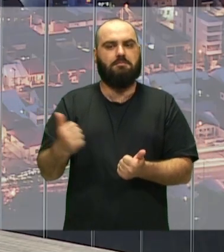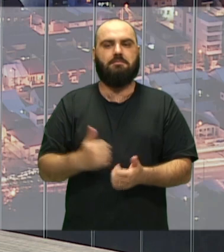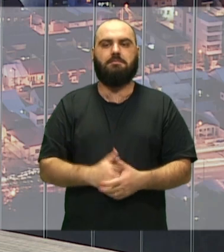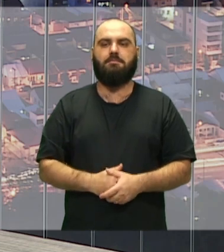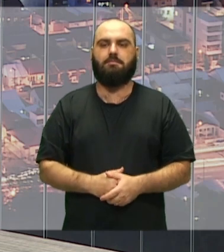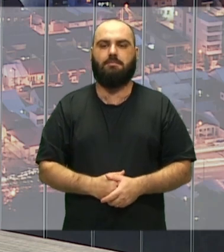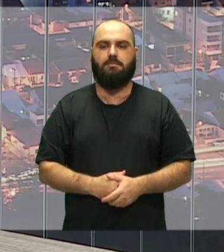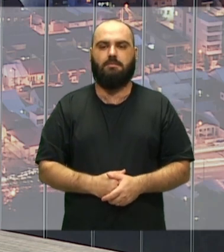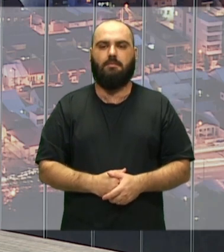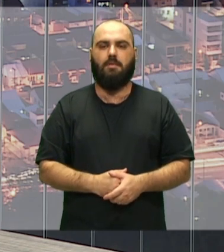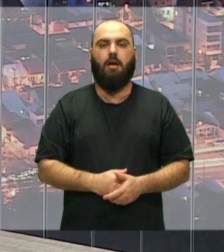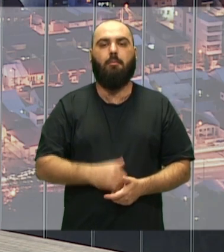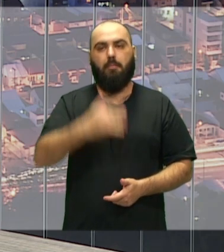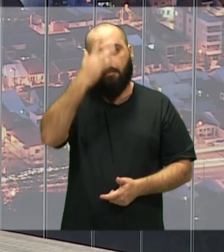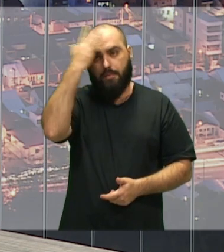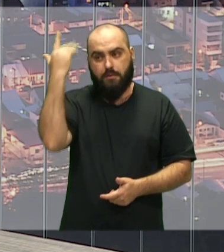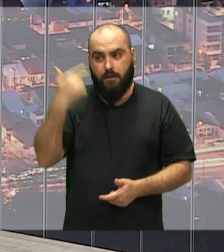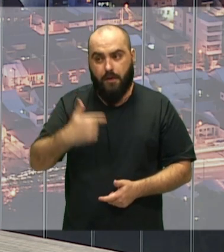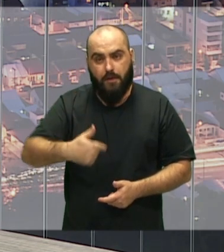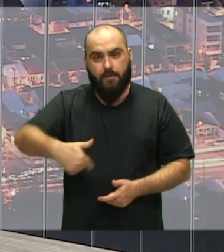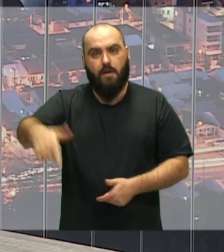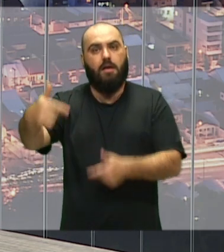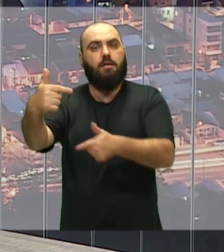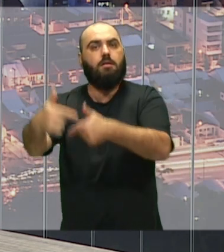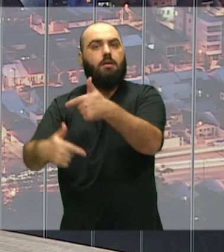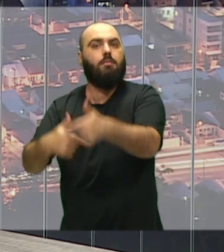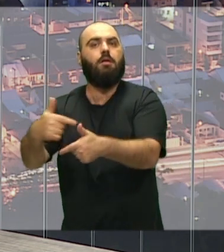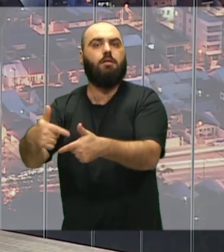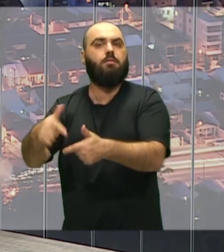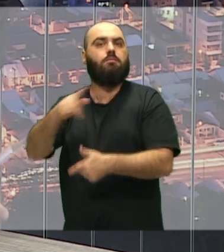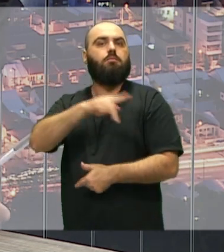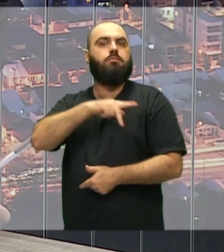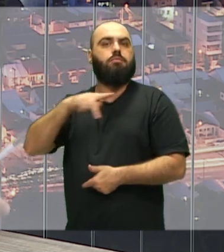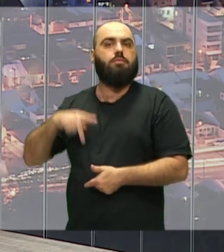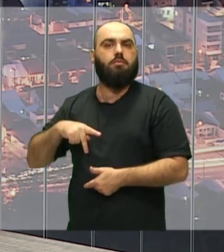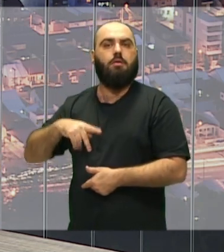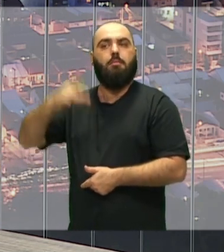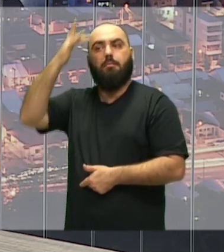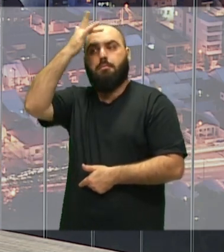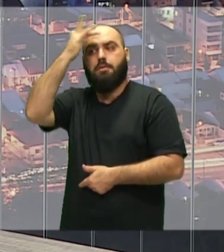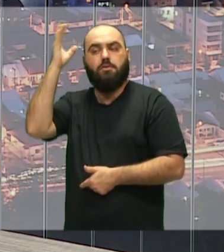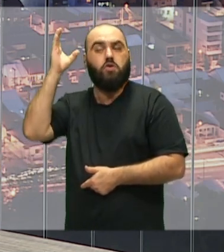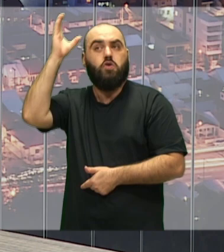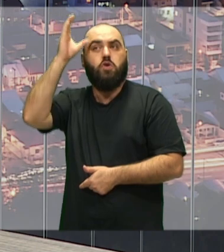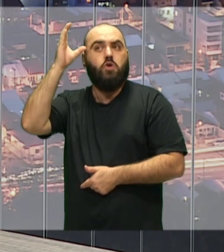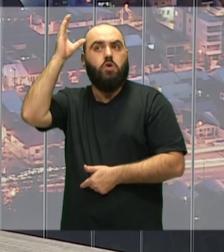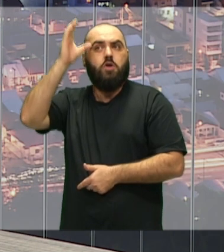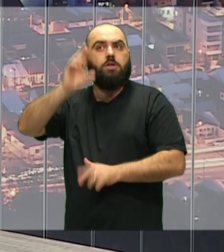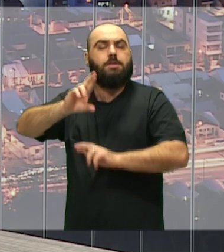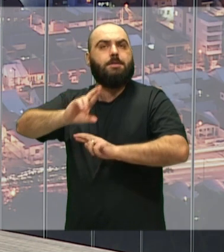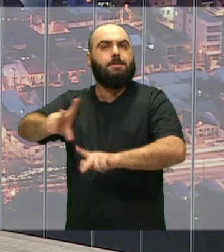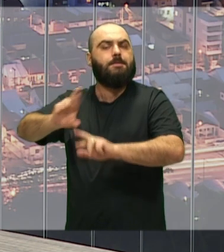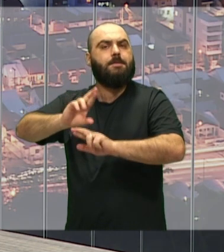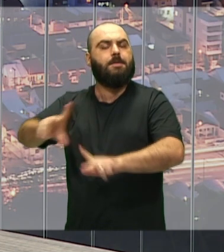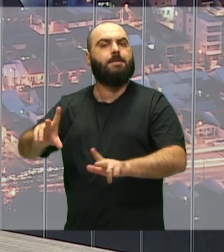que vai entrar no serviço público. Essas pessoas já estão vindo com outra consciência, com outra